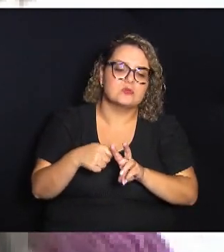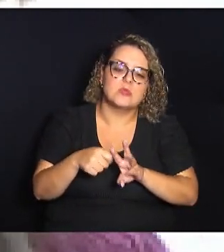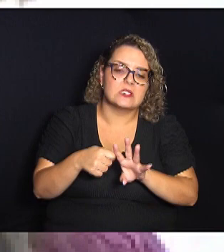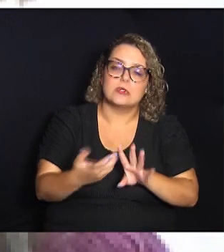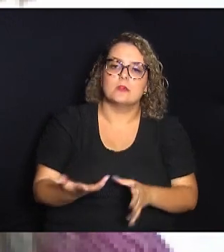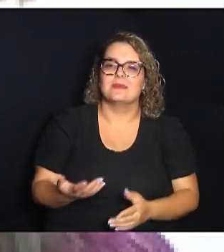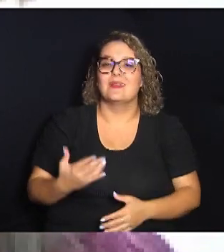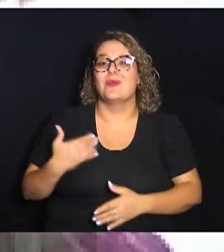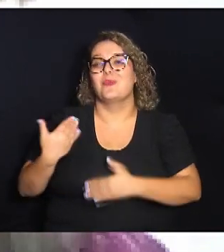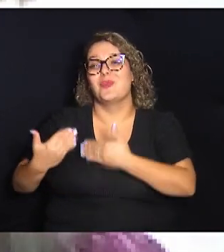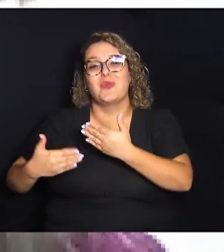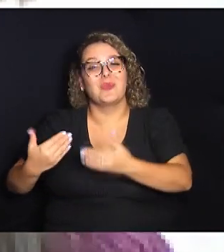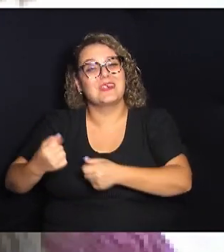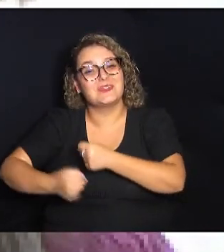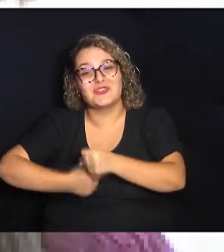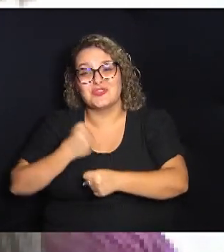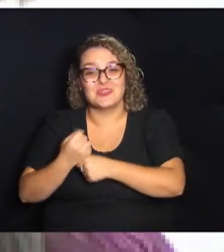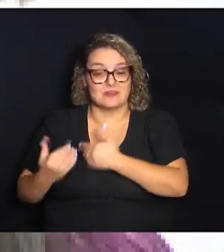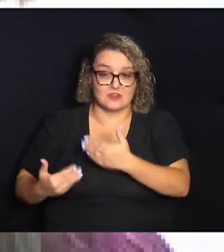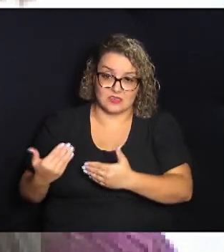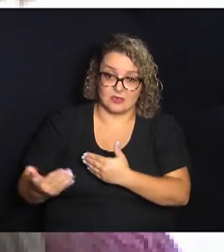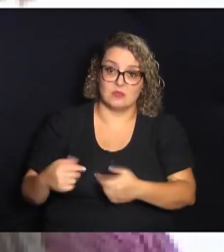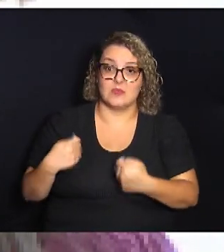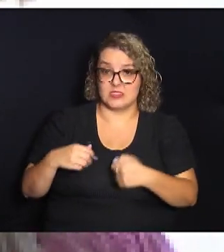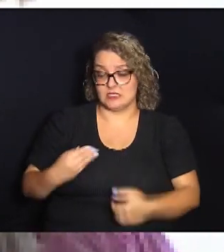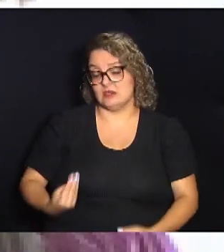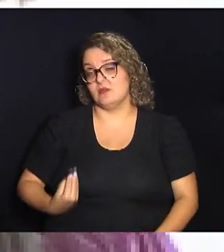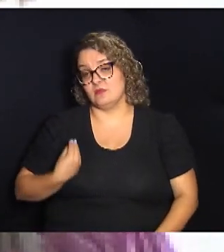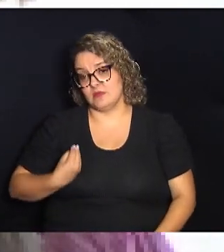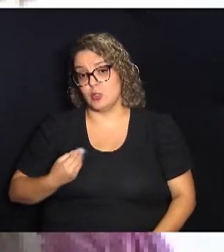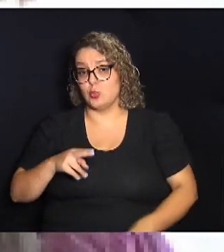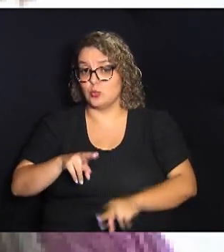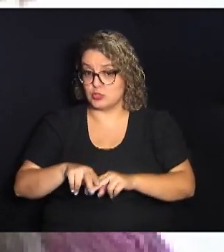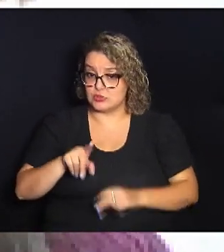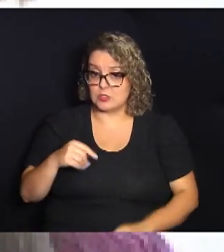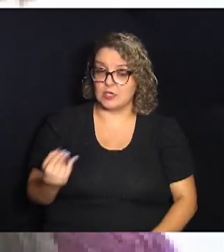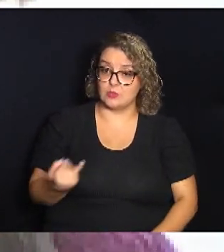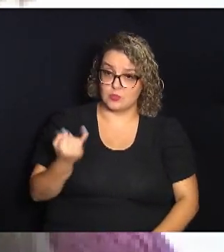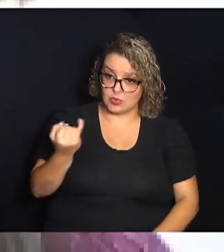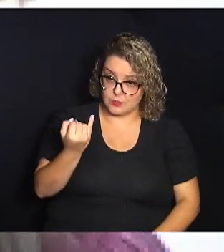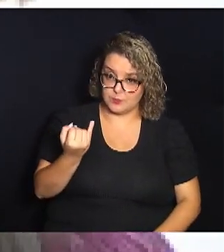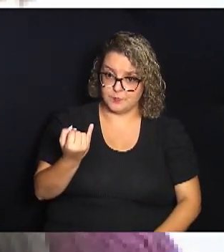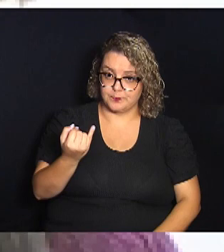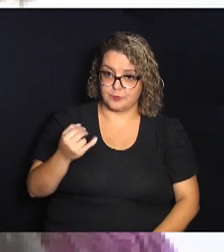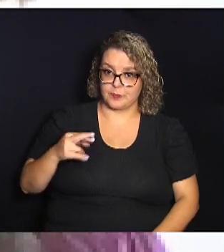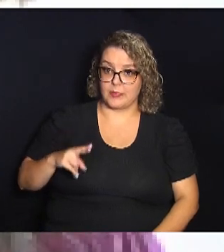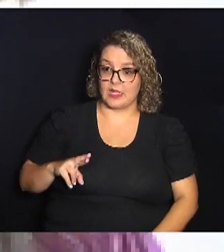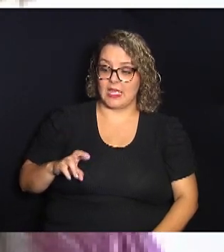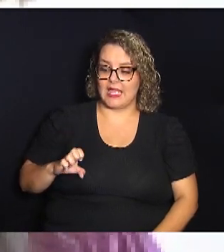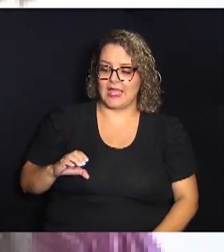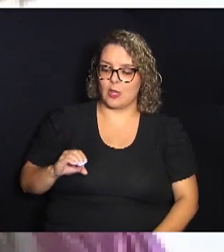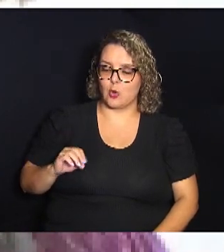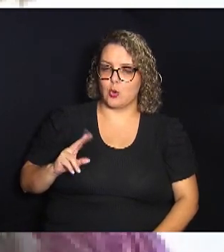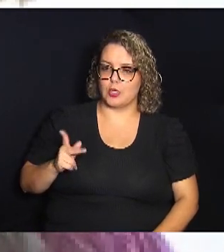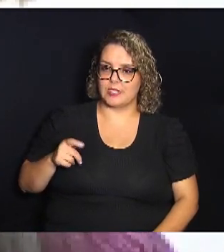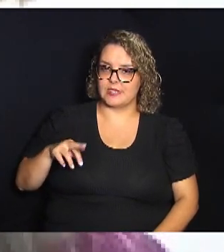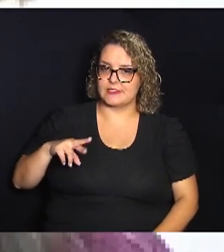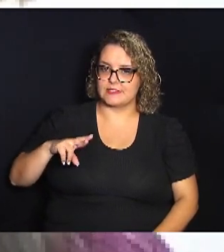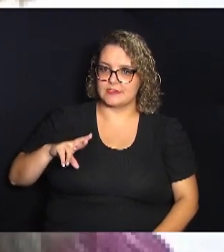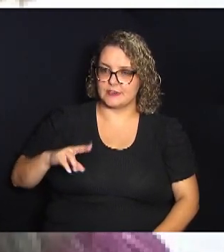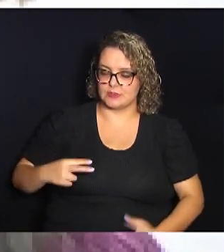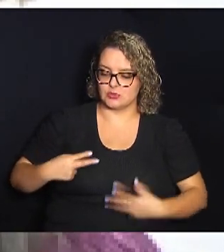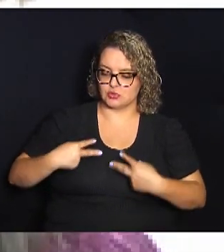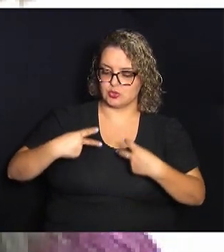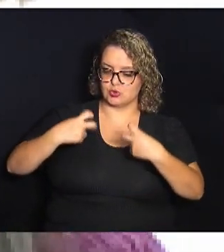É um processo que ela tem que passar. Por isso que é tão importante a mulher começar a reconhecer que, às vezes, alguns